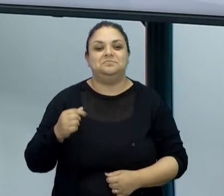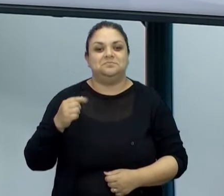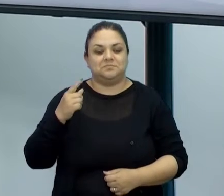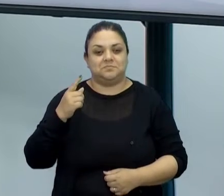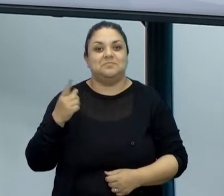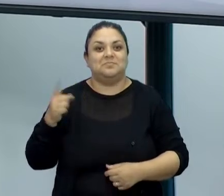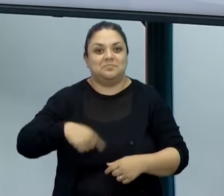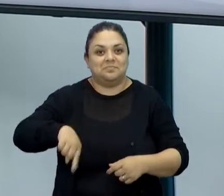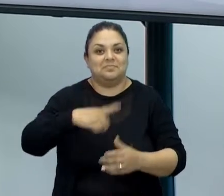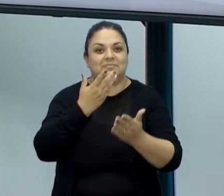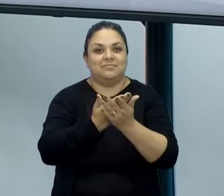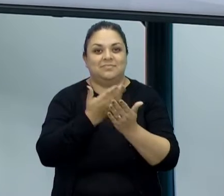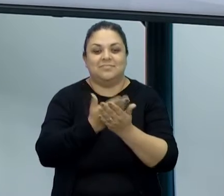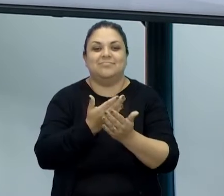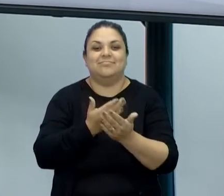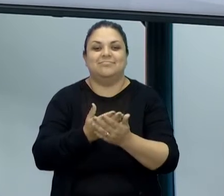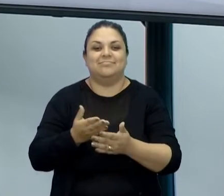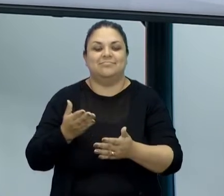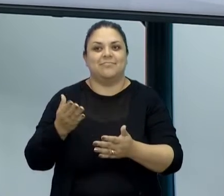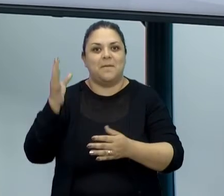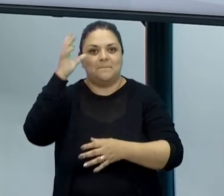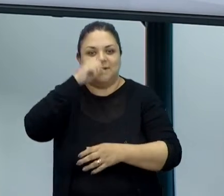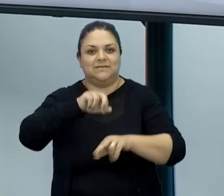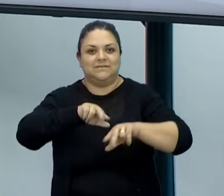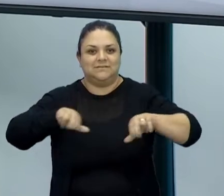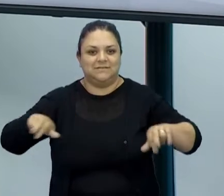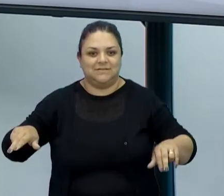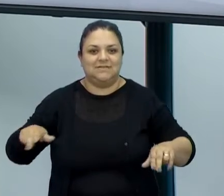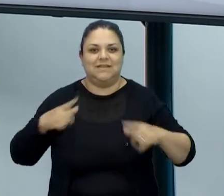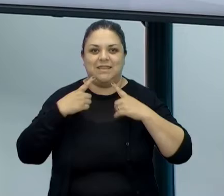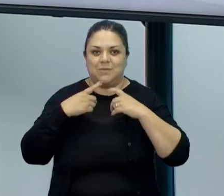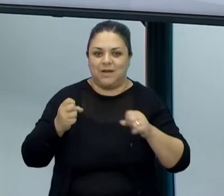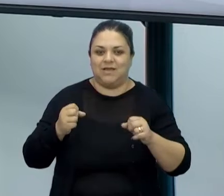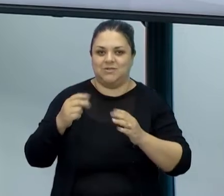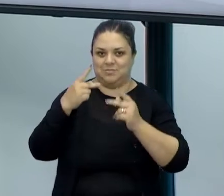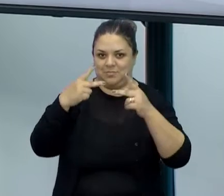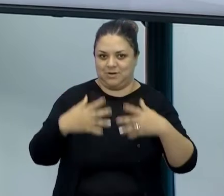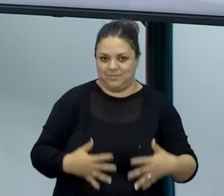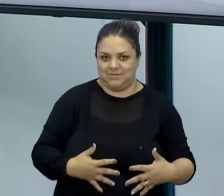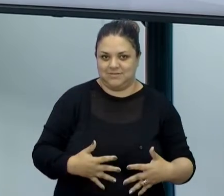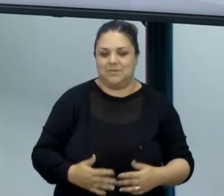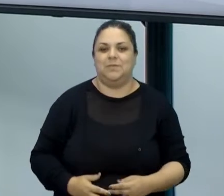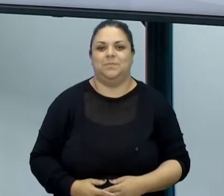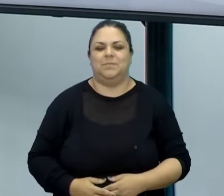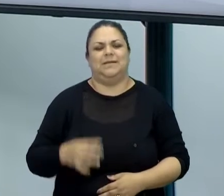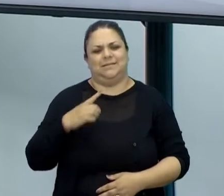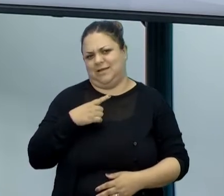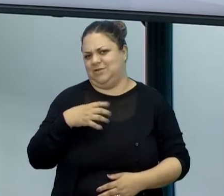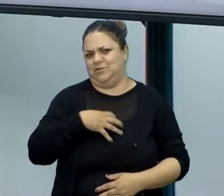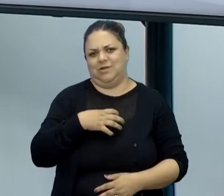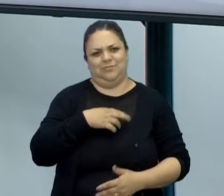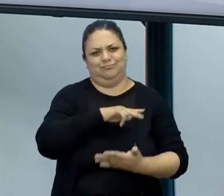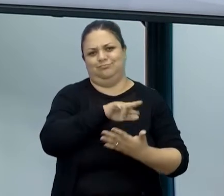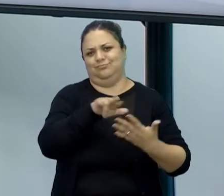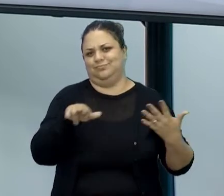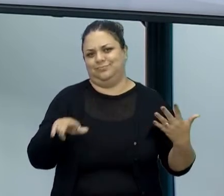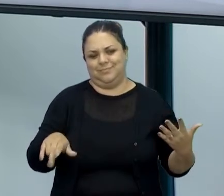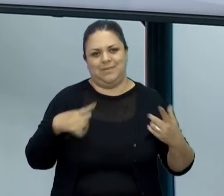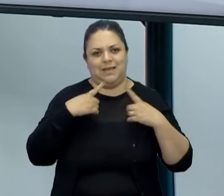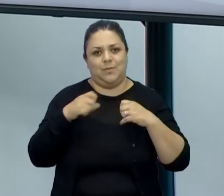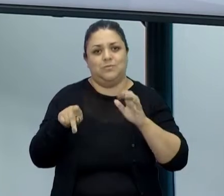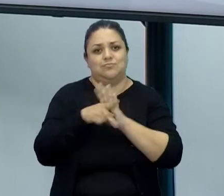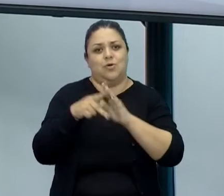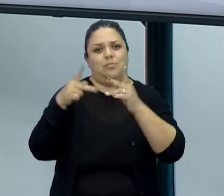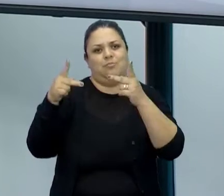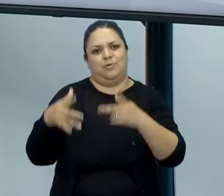vamos escolher uma linguagem de programação. Tá? Então, existem vários tipos de linguagem de